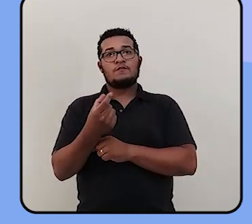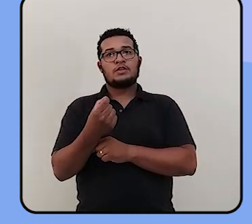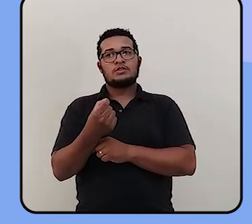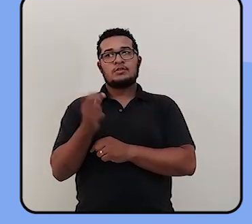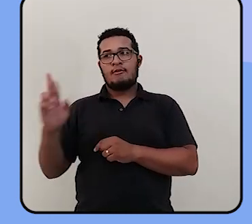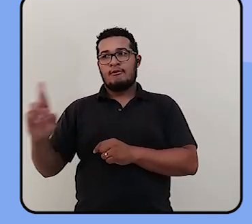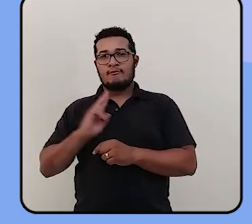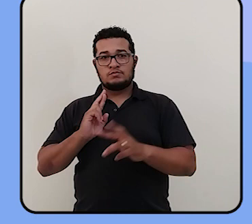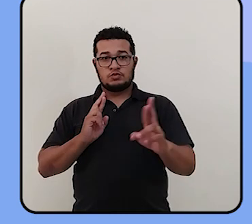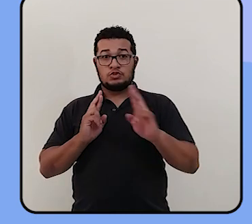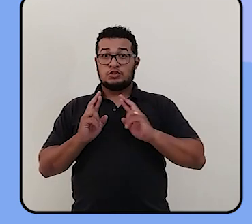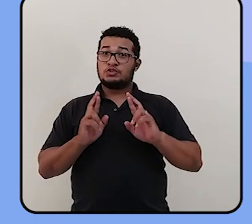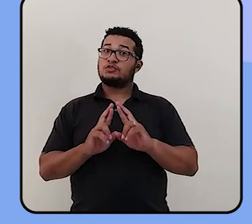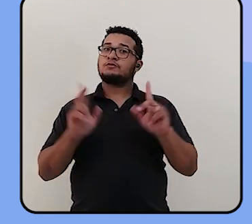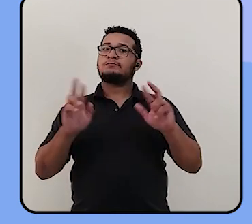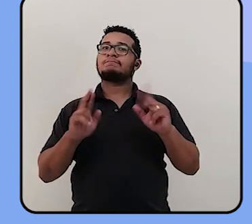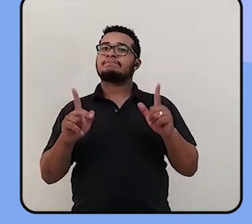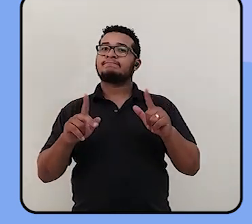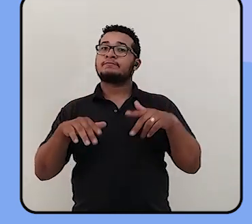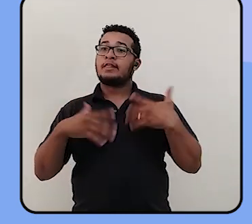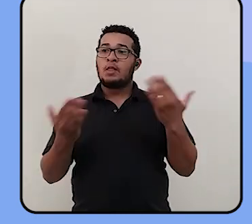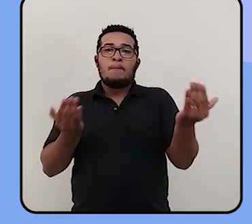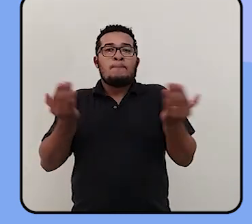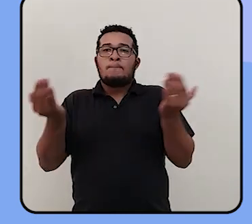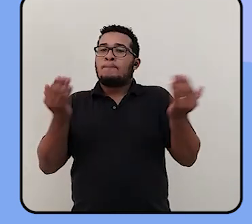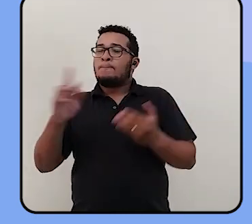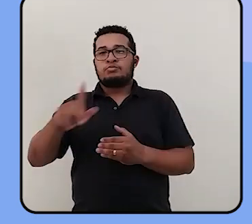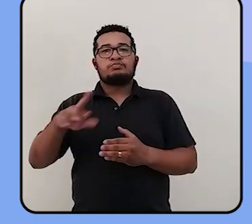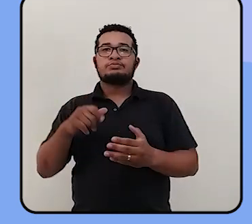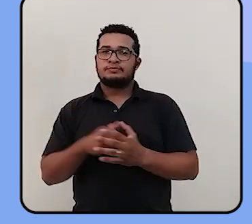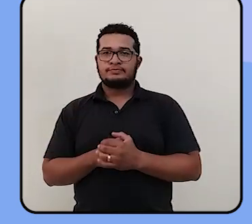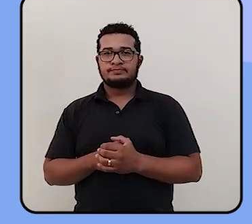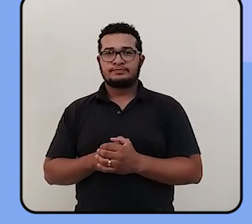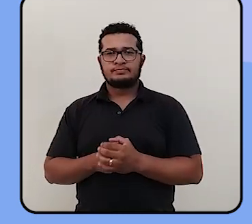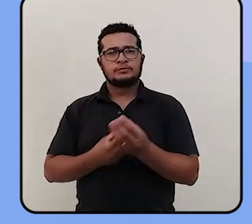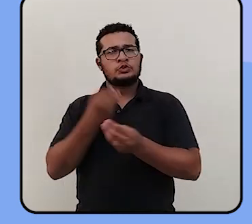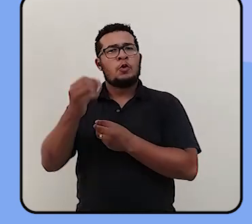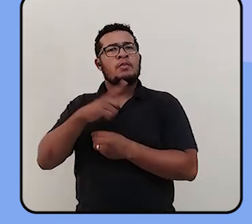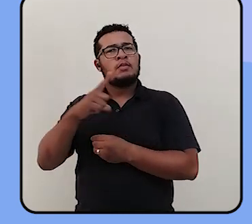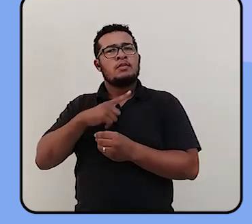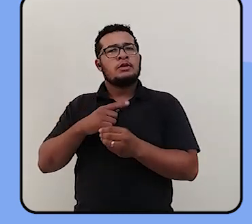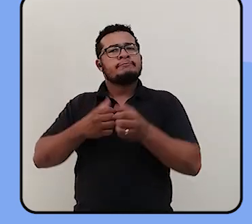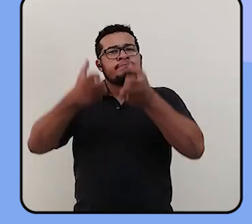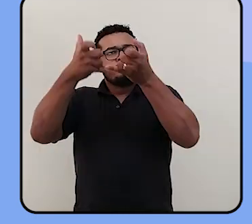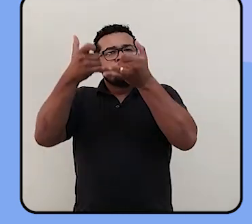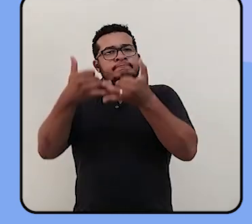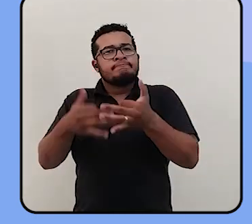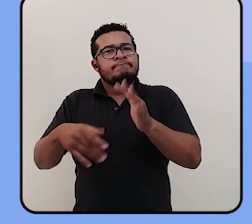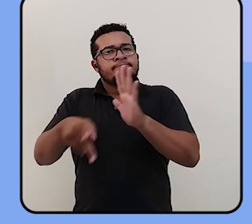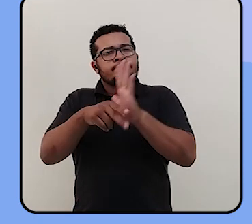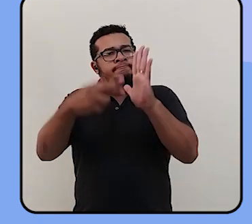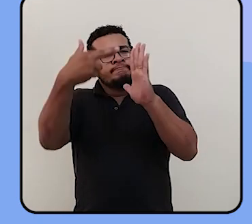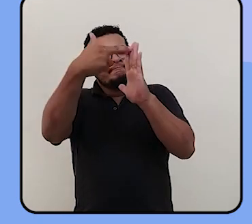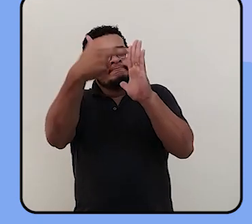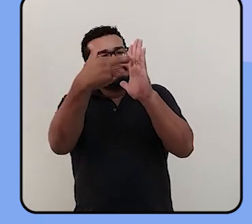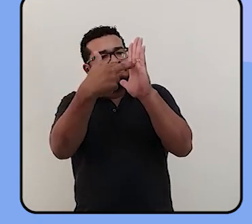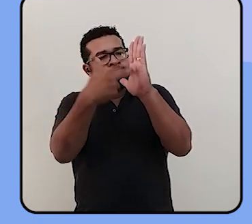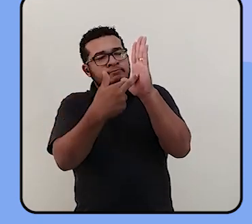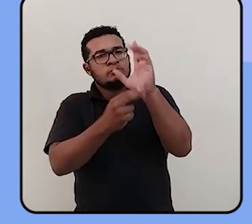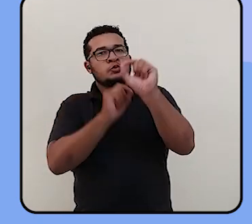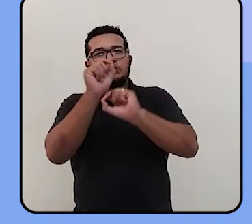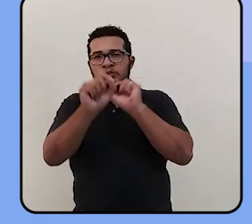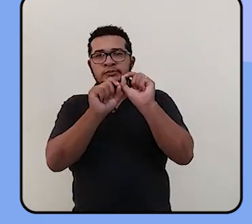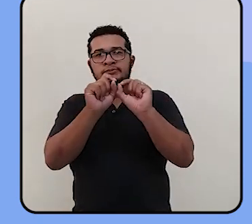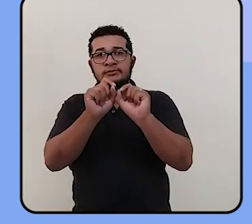nesse caso, é diferente. Então, nós dizemos que não tem proporção. Como é que funciona mesmo o negócio? Se o produto